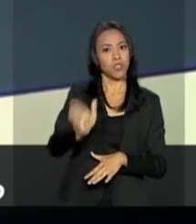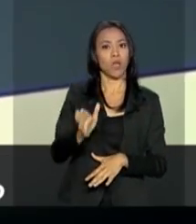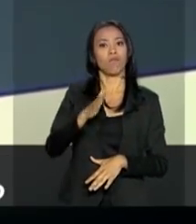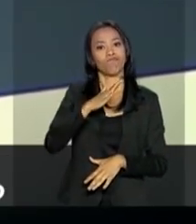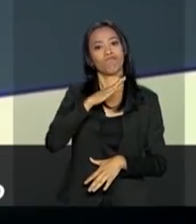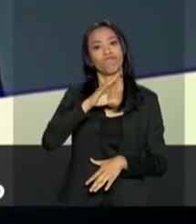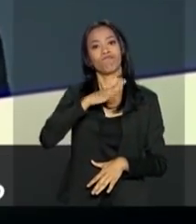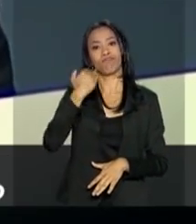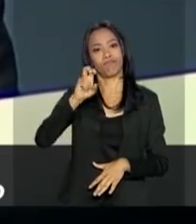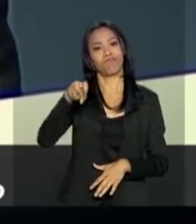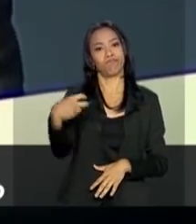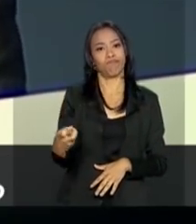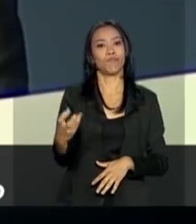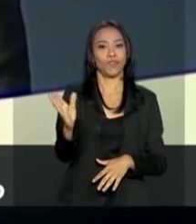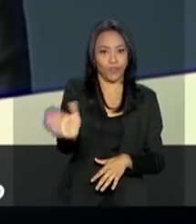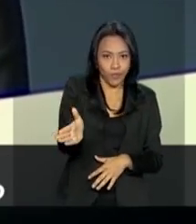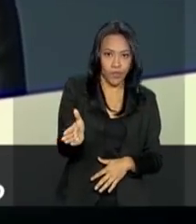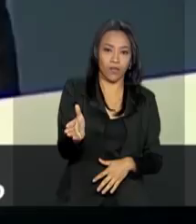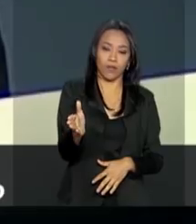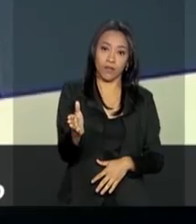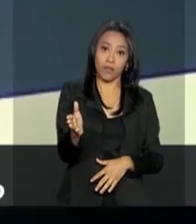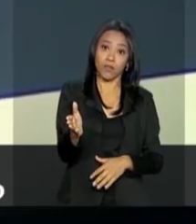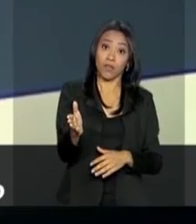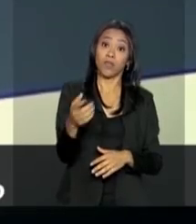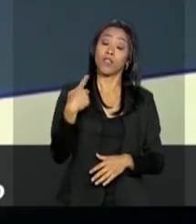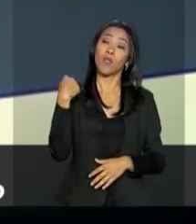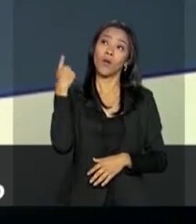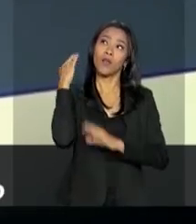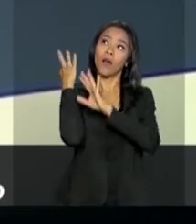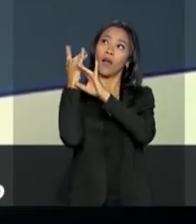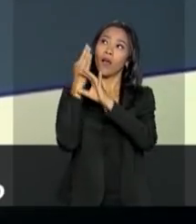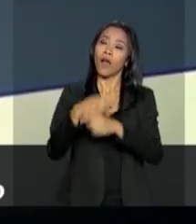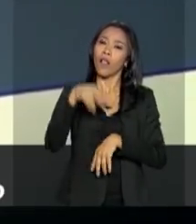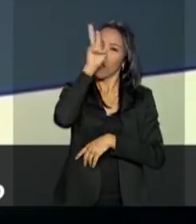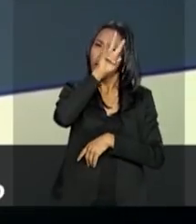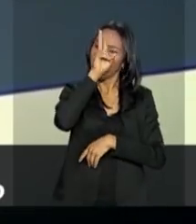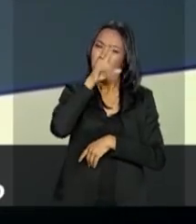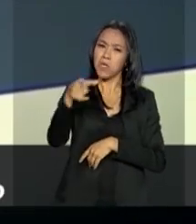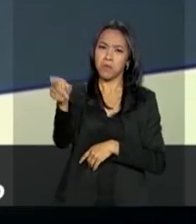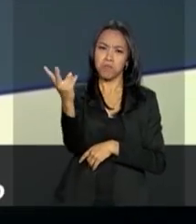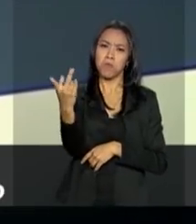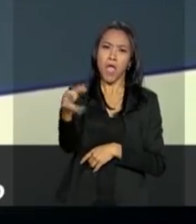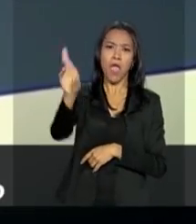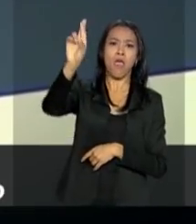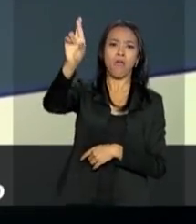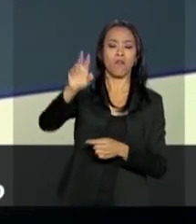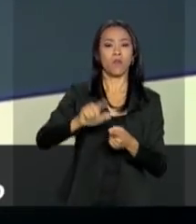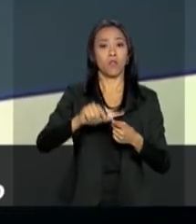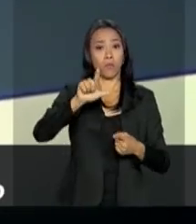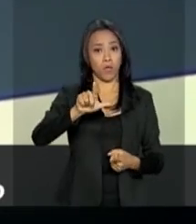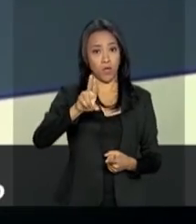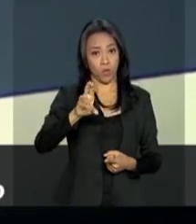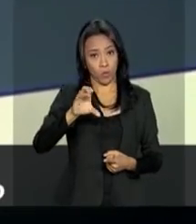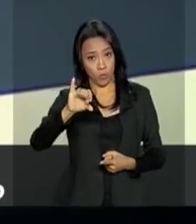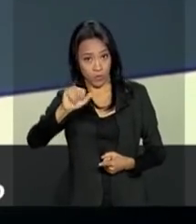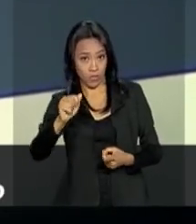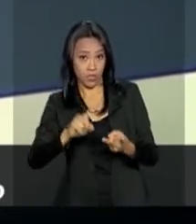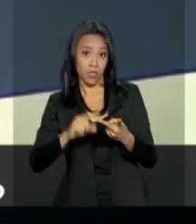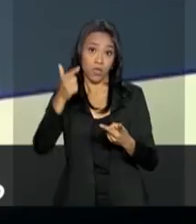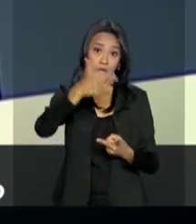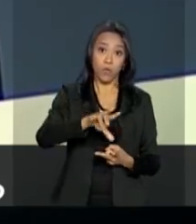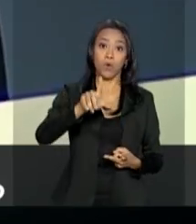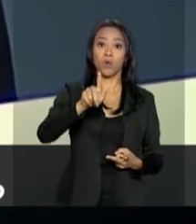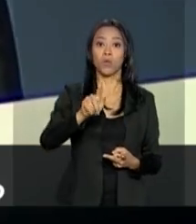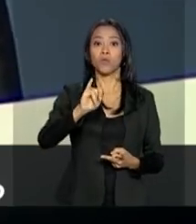mais de grande memória e de ótima referência à senhora lúcia garófalo edilmar